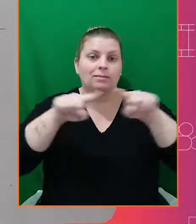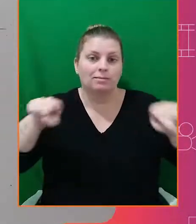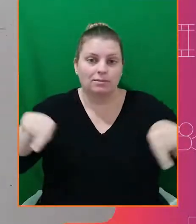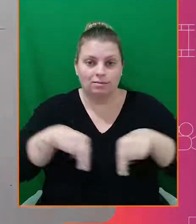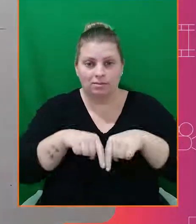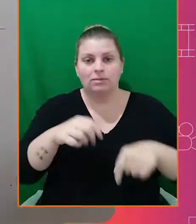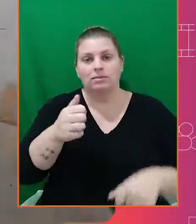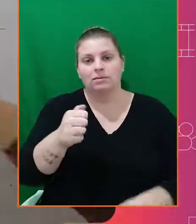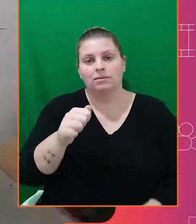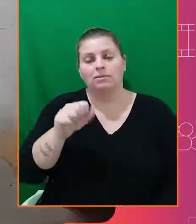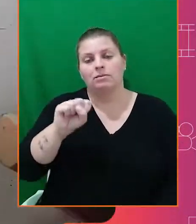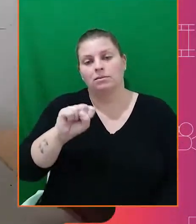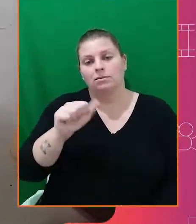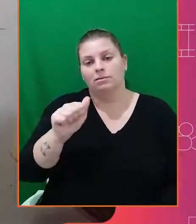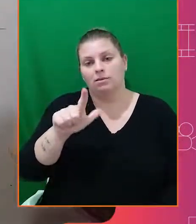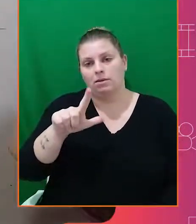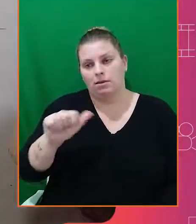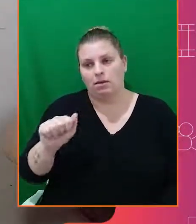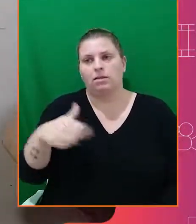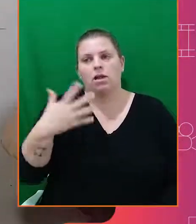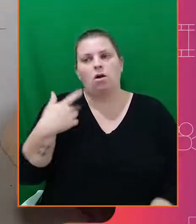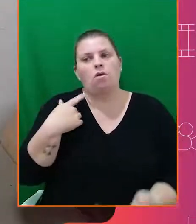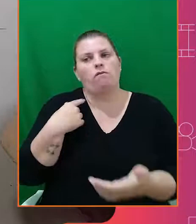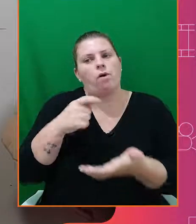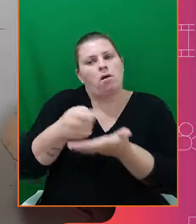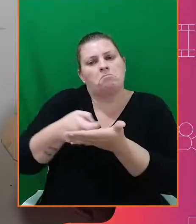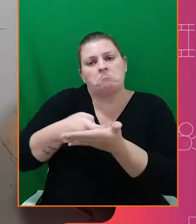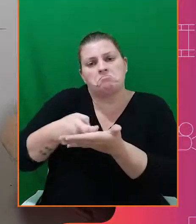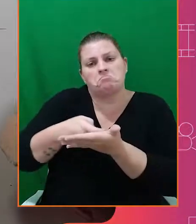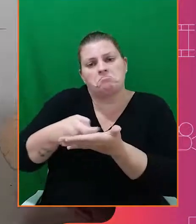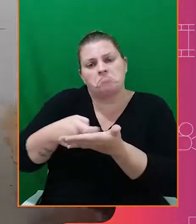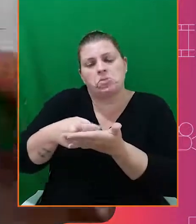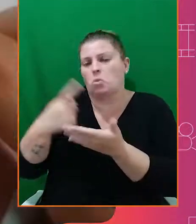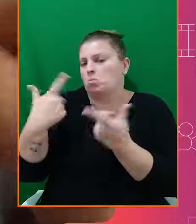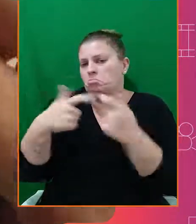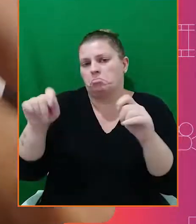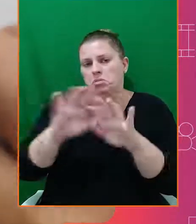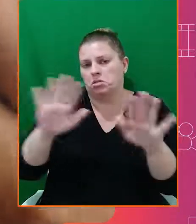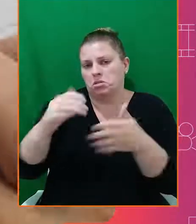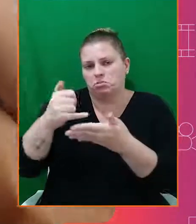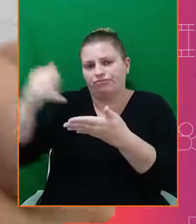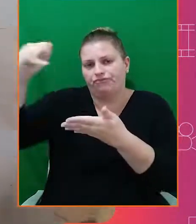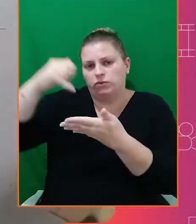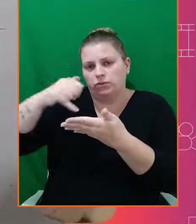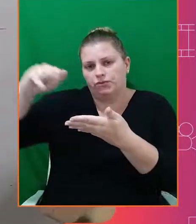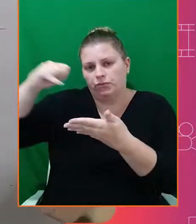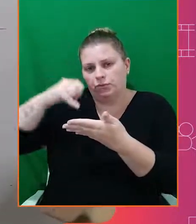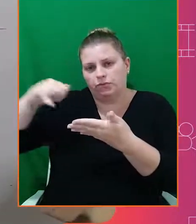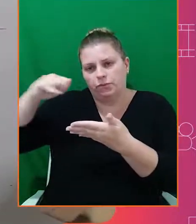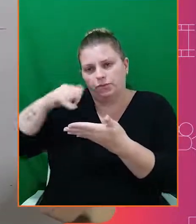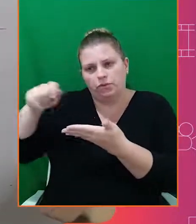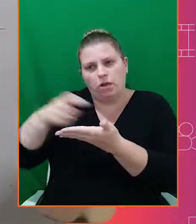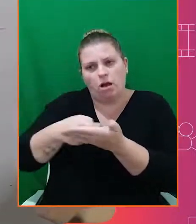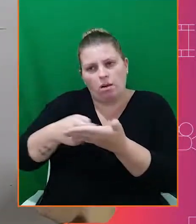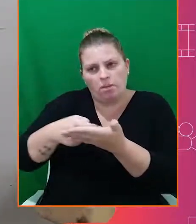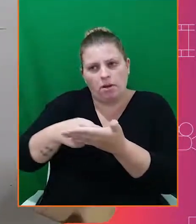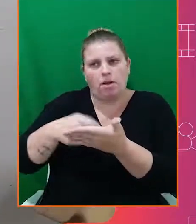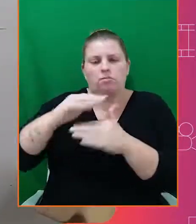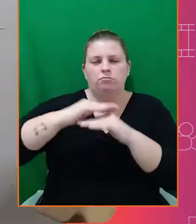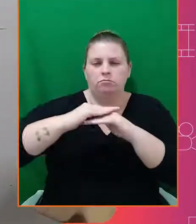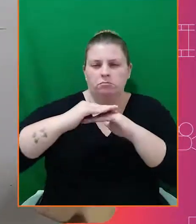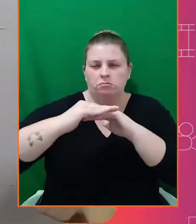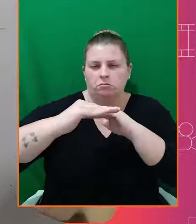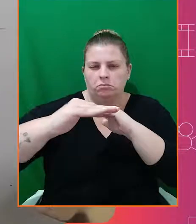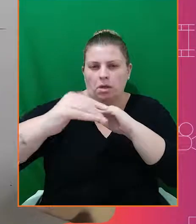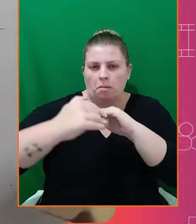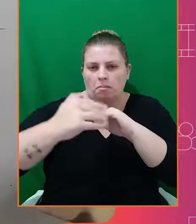assim, eu vou continuar apagando essas outras linhas aqui, uma vez que eu já não preciso mais delas. Essas daqui também,